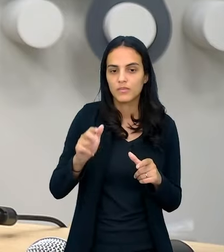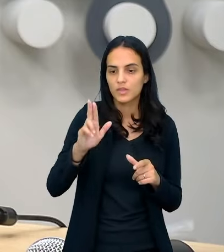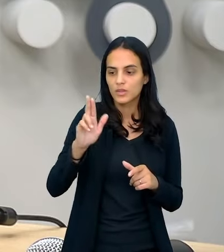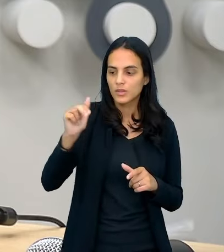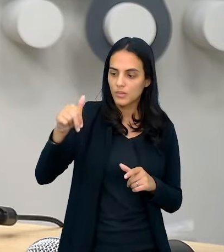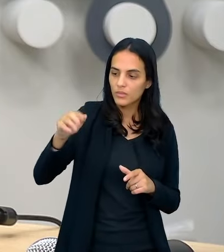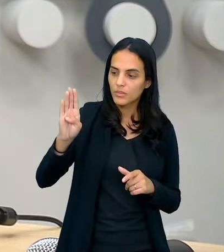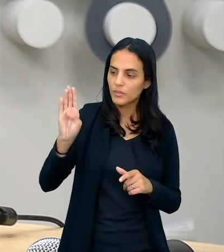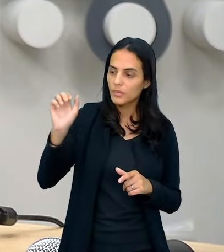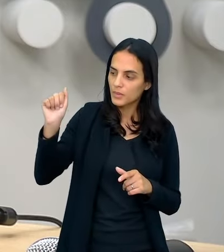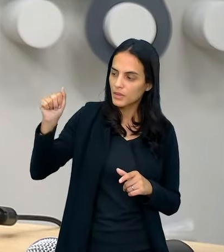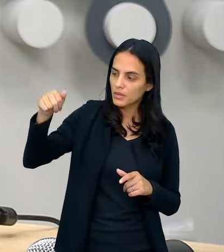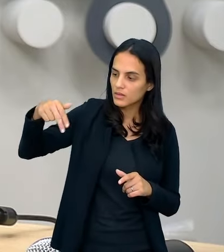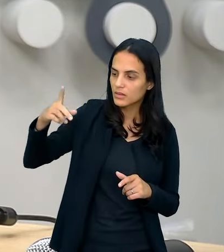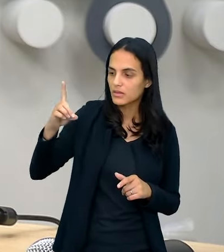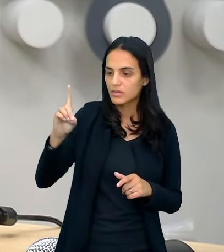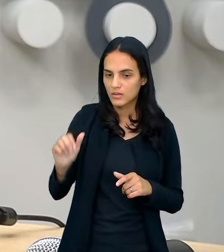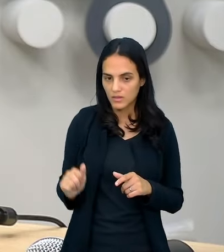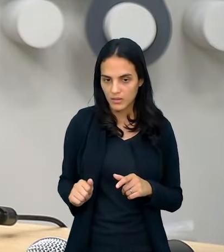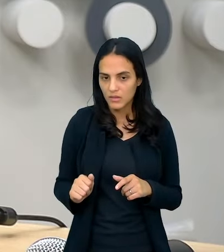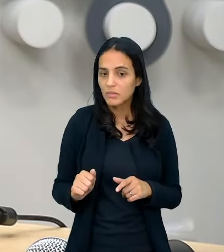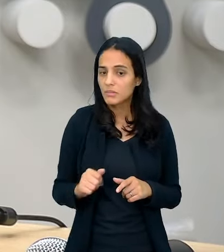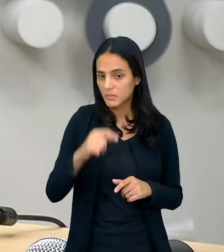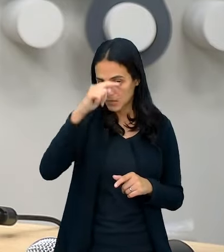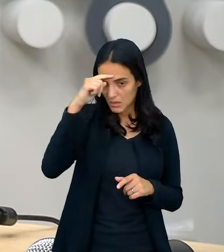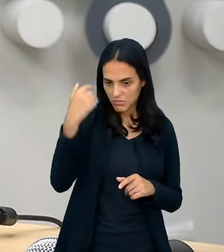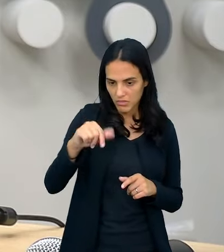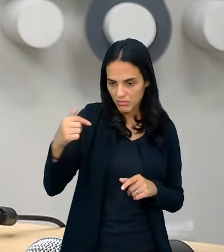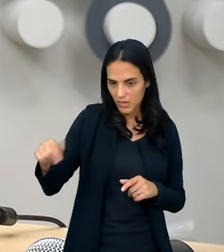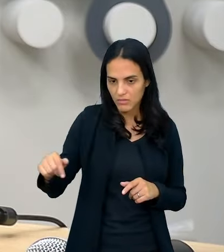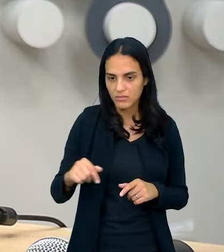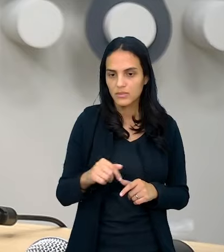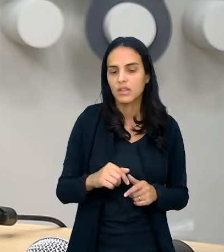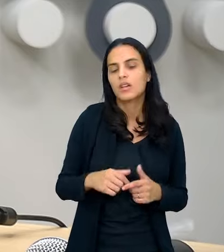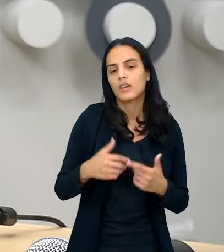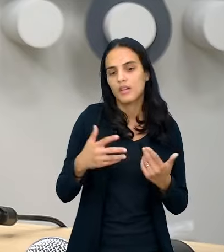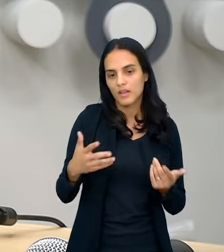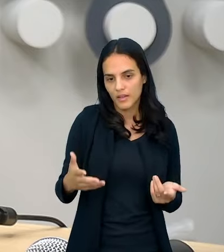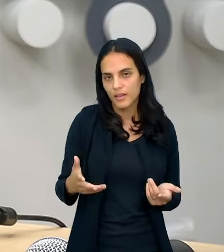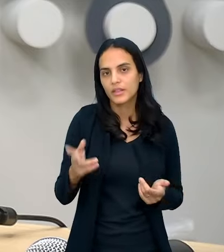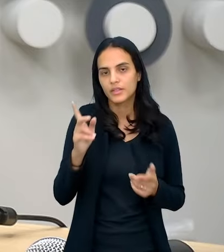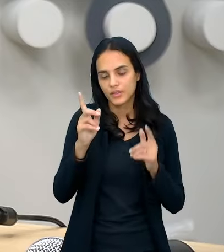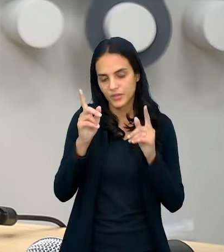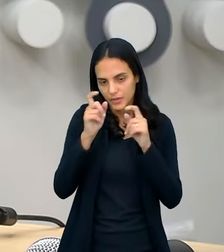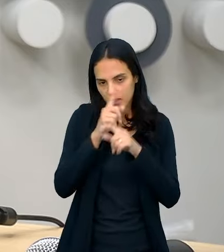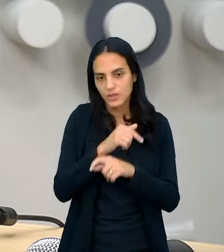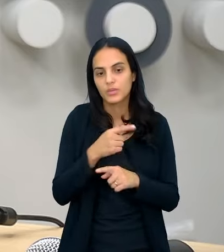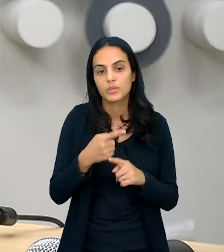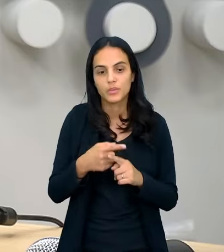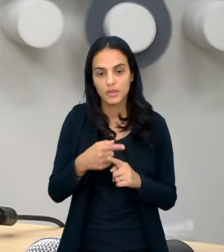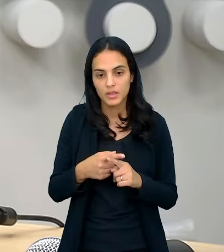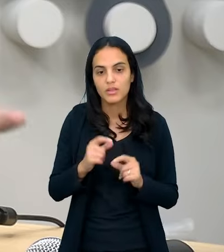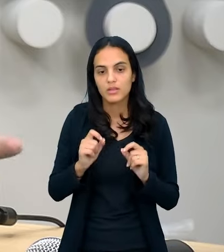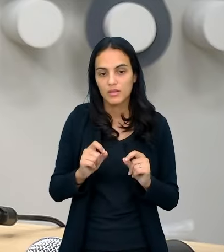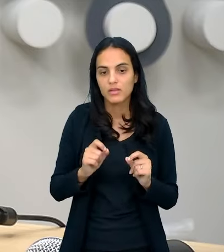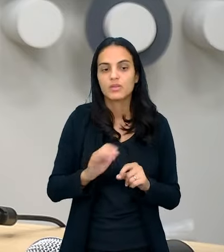por exemplo, né? É muito difícil a gente pensar em tombar esses patrimônios, né? Por conta exatamente